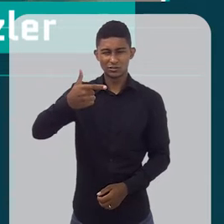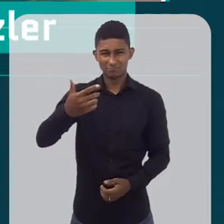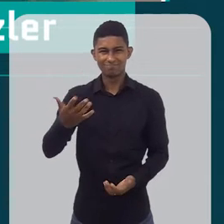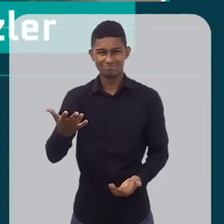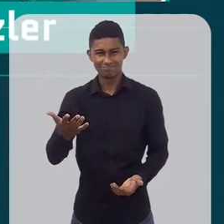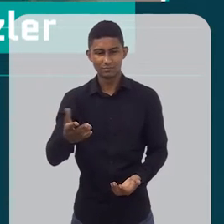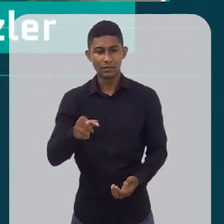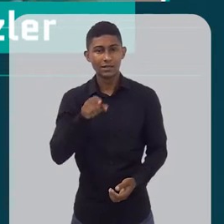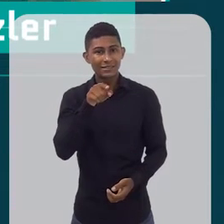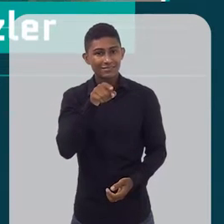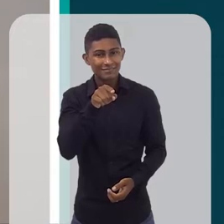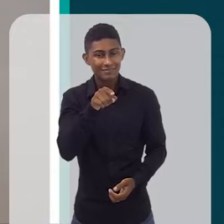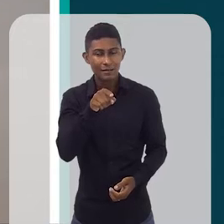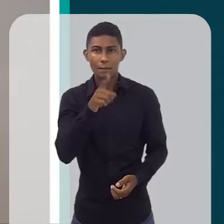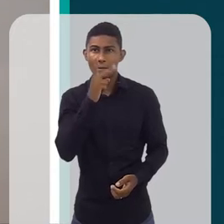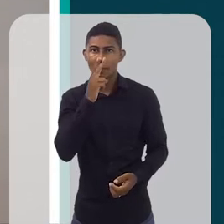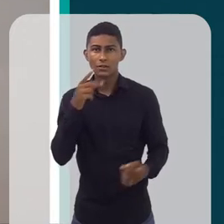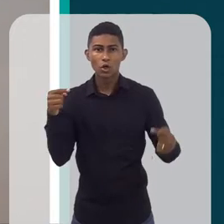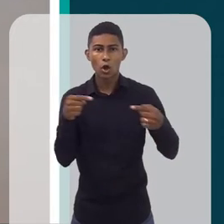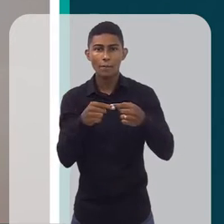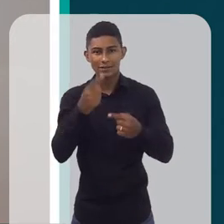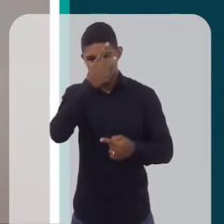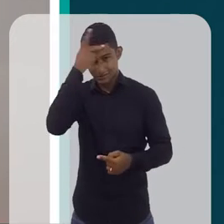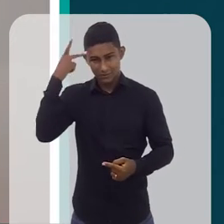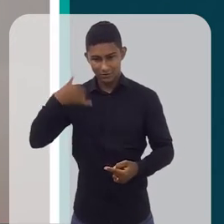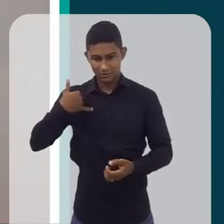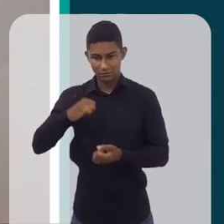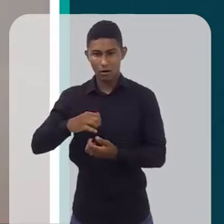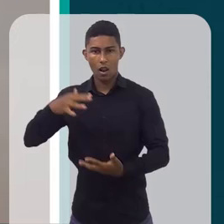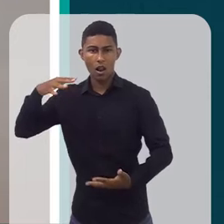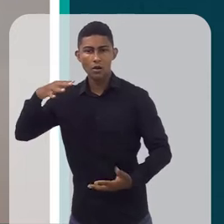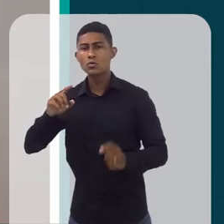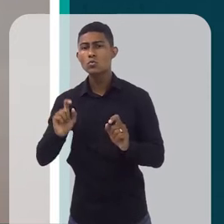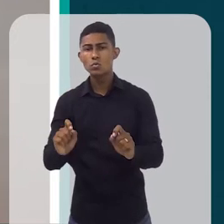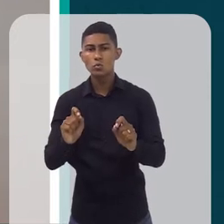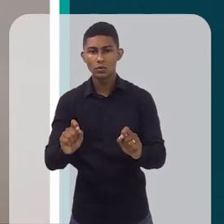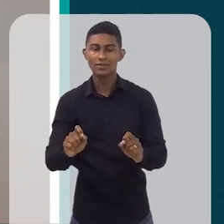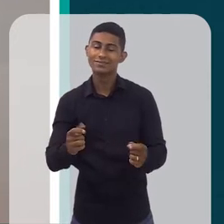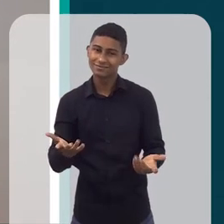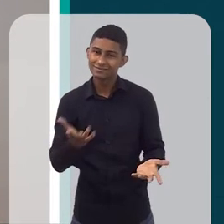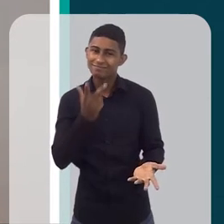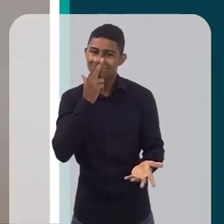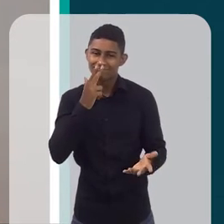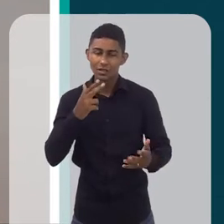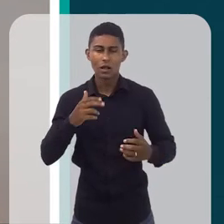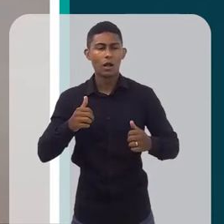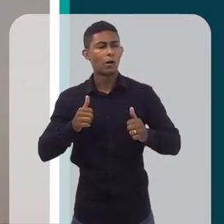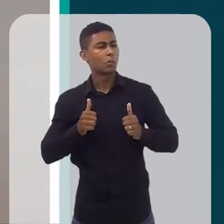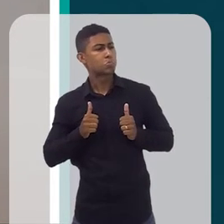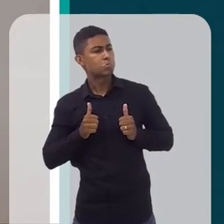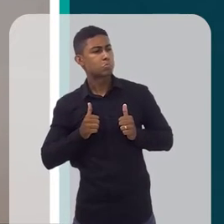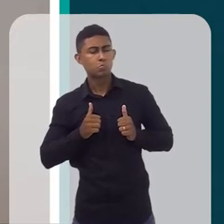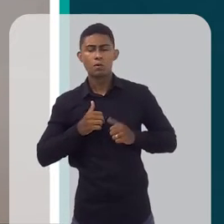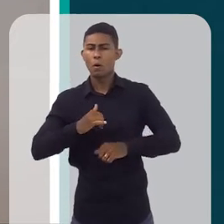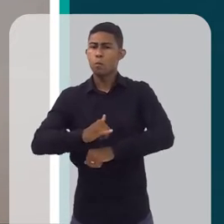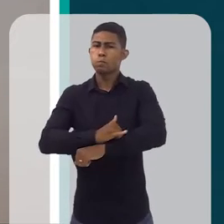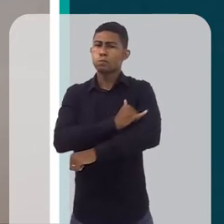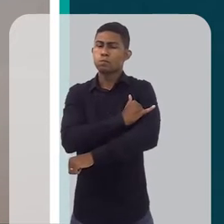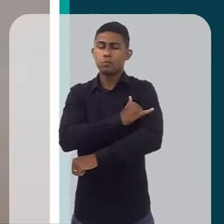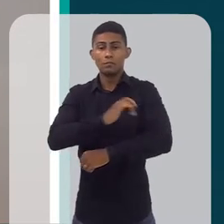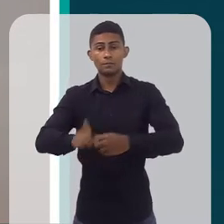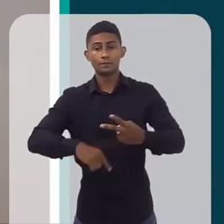que é o diabetes mais do idoso, né? Do sedentarismo, do ganho de peso,